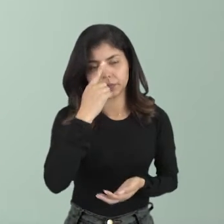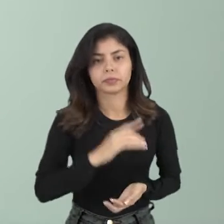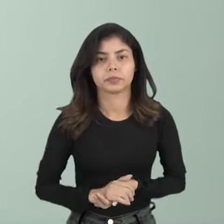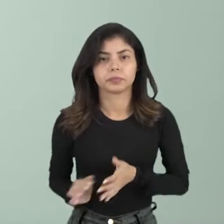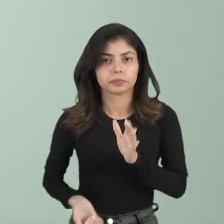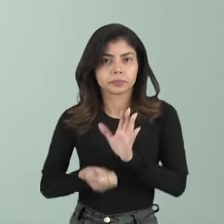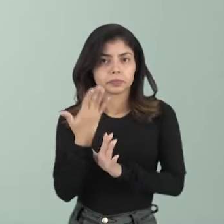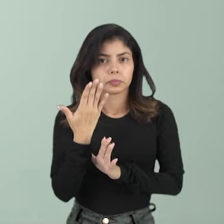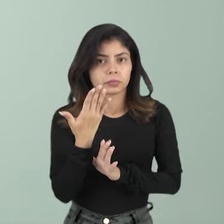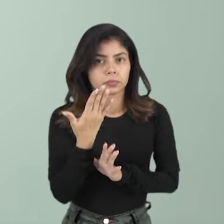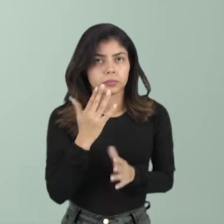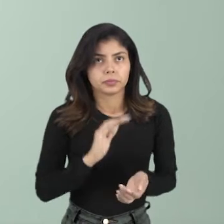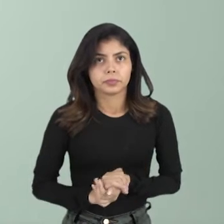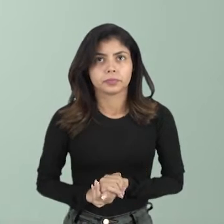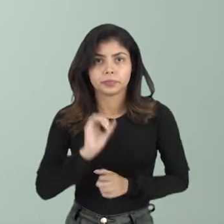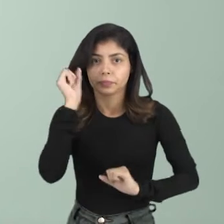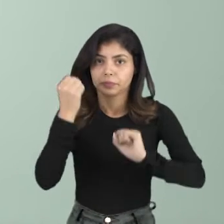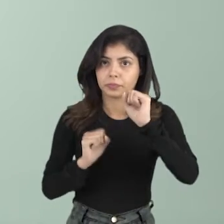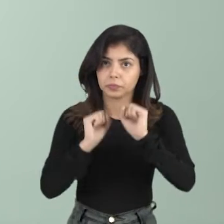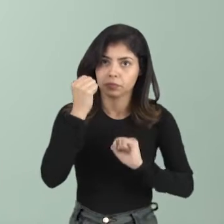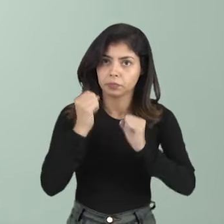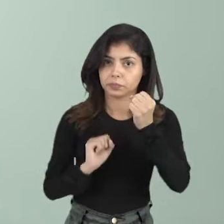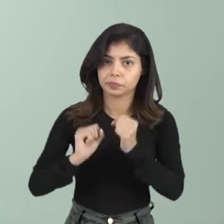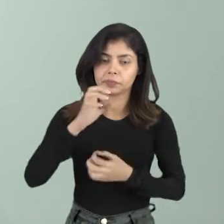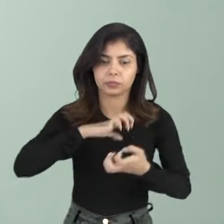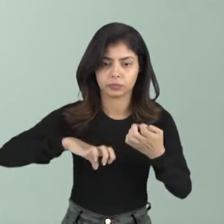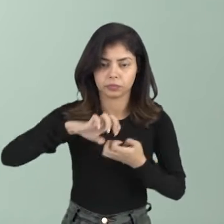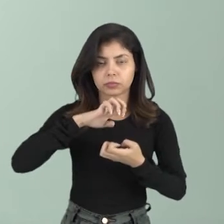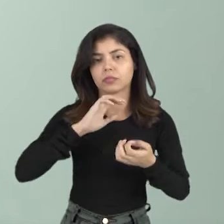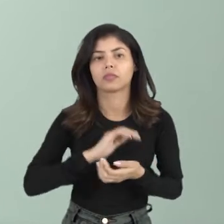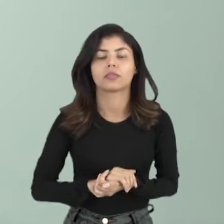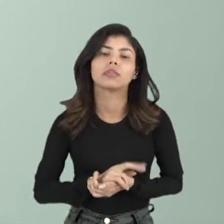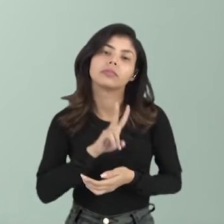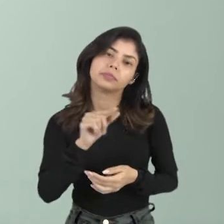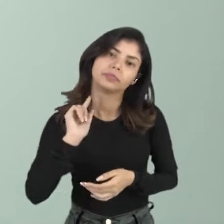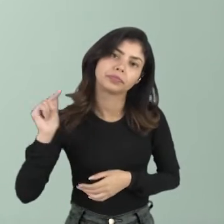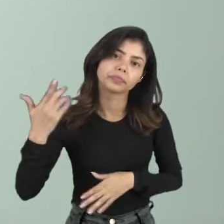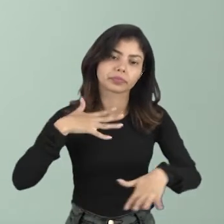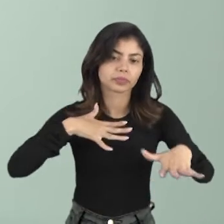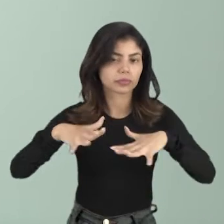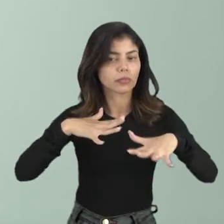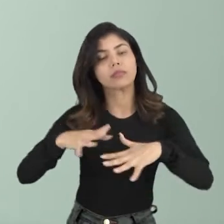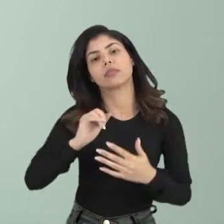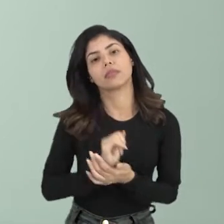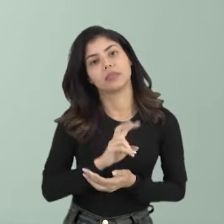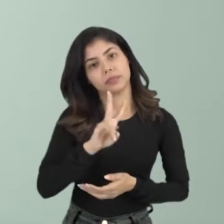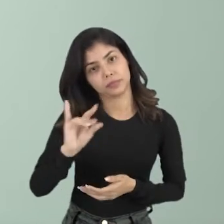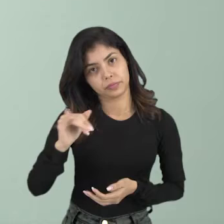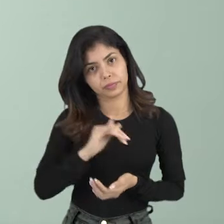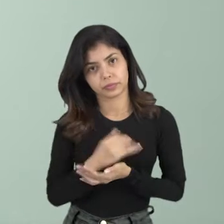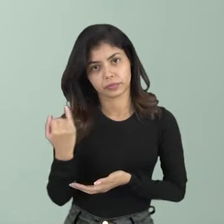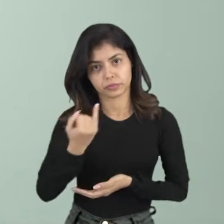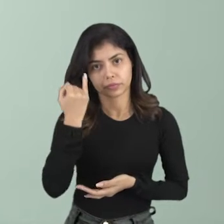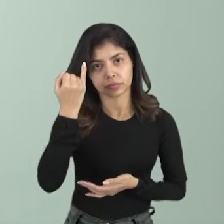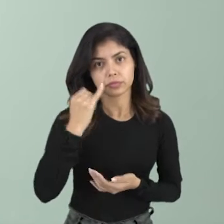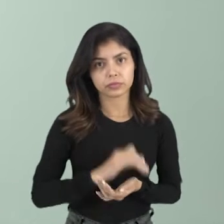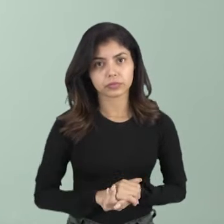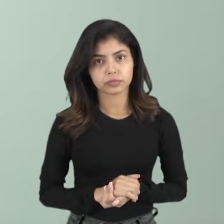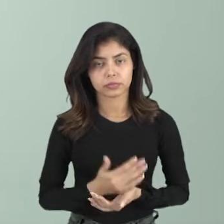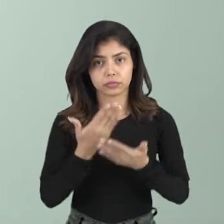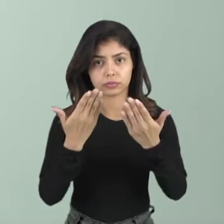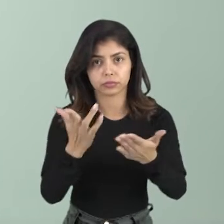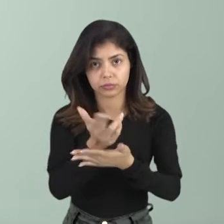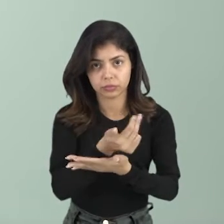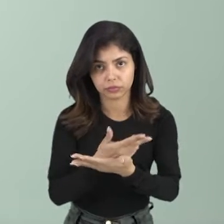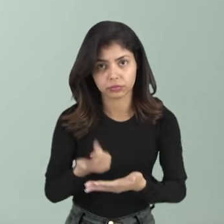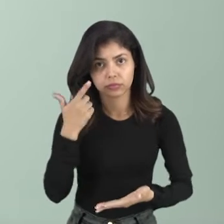na criação da máquina, na Revolução Industrial. E aí vai ter outros movimentos que vão ser de suma importância para